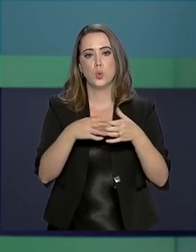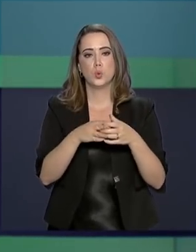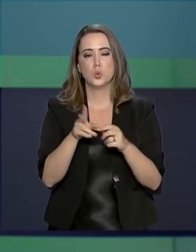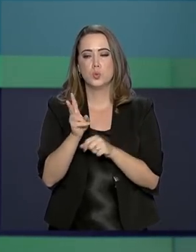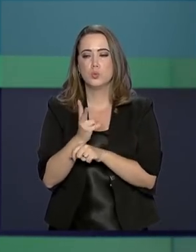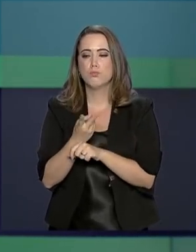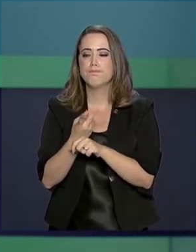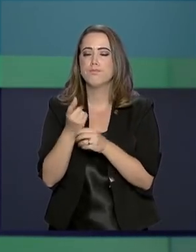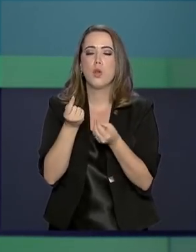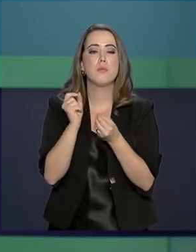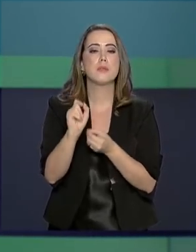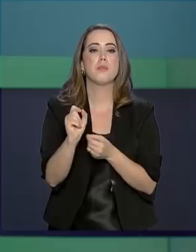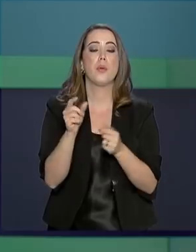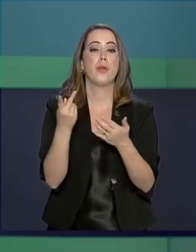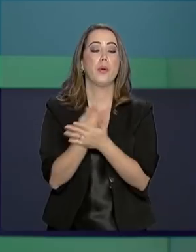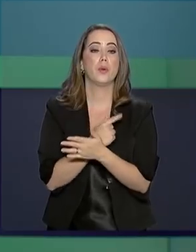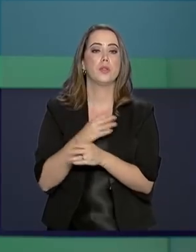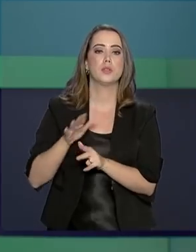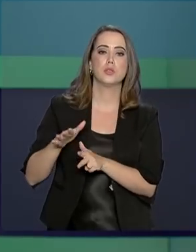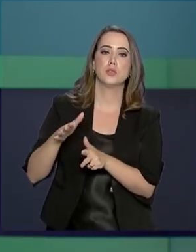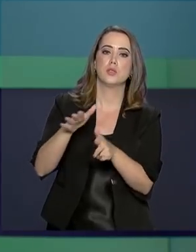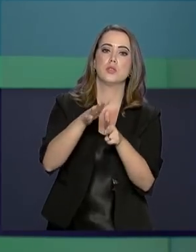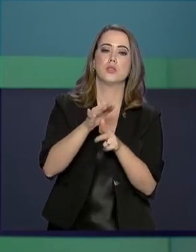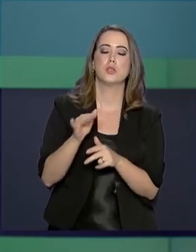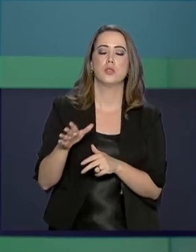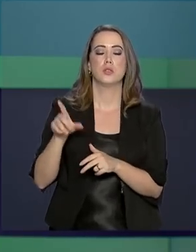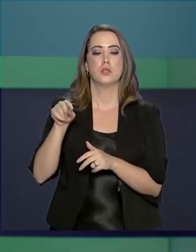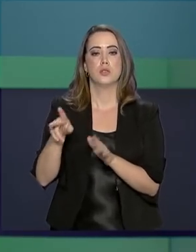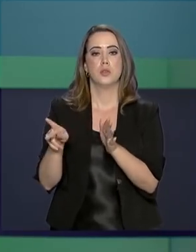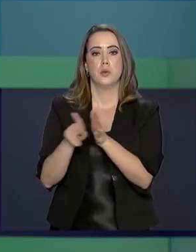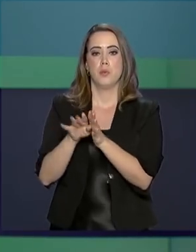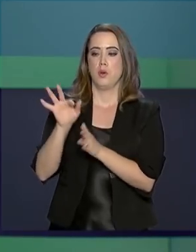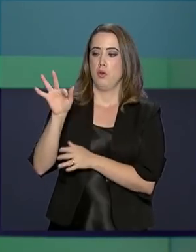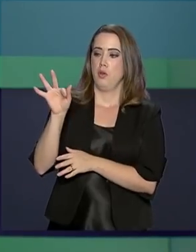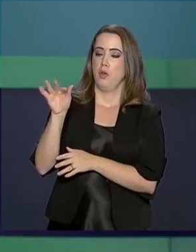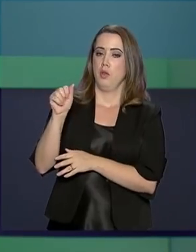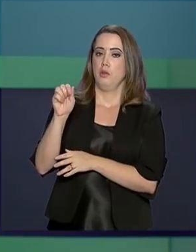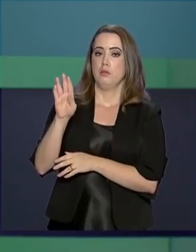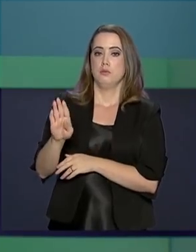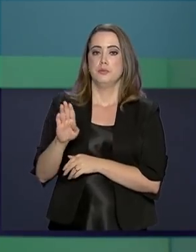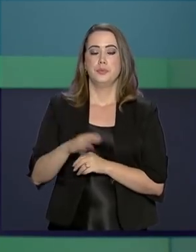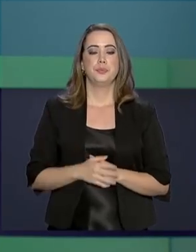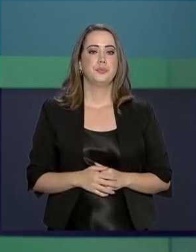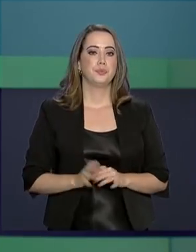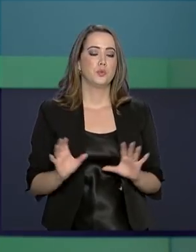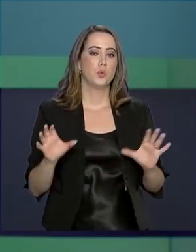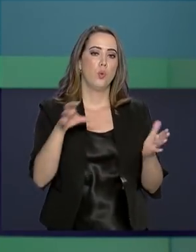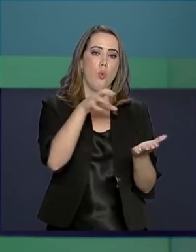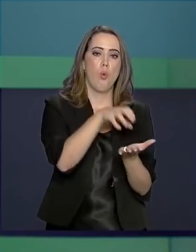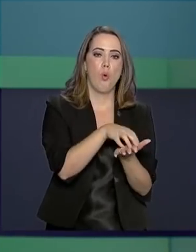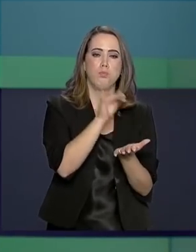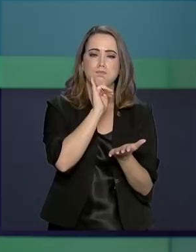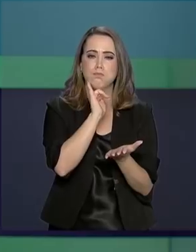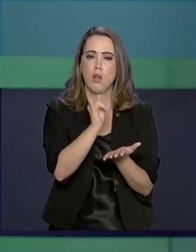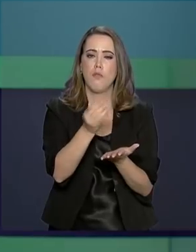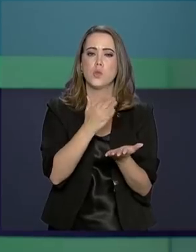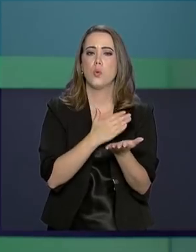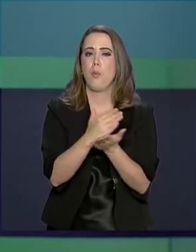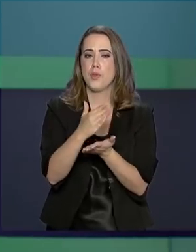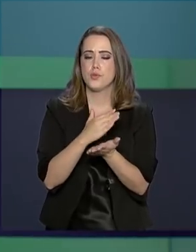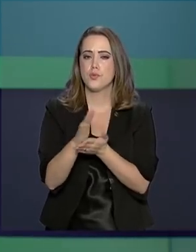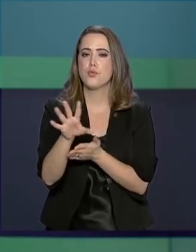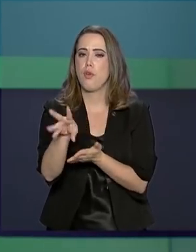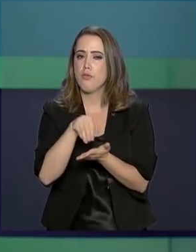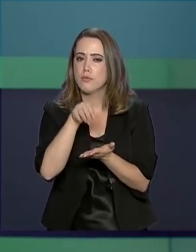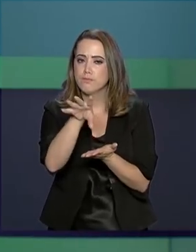prevenção de acidentes aeronáuticos ligado à força aérea brasileira o órgão informou que deu início à